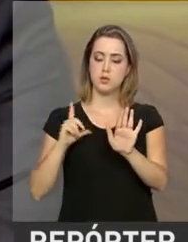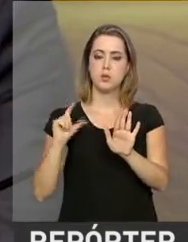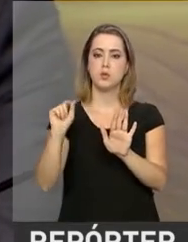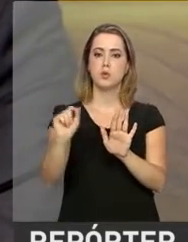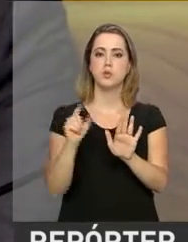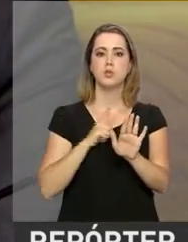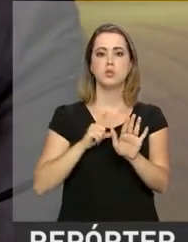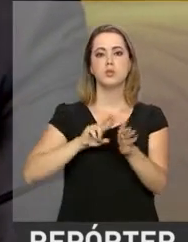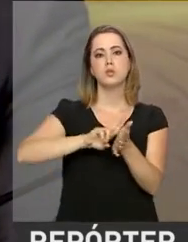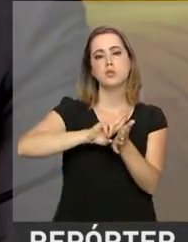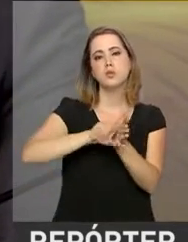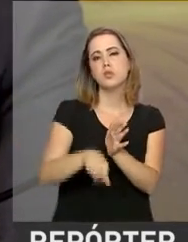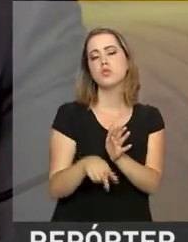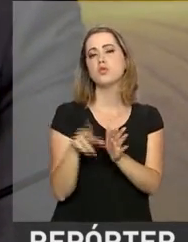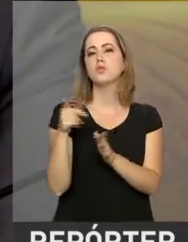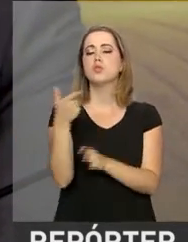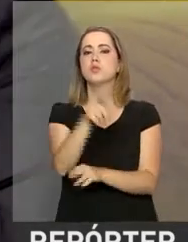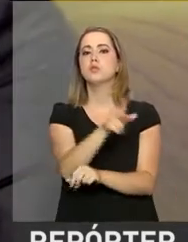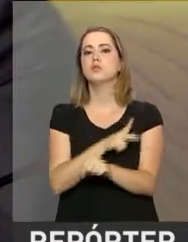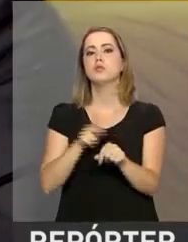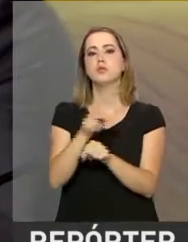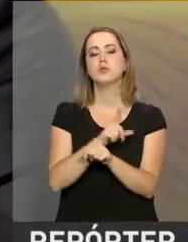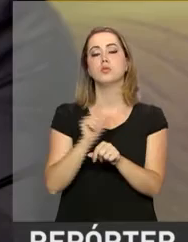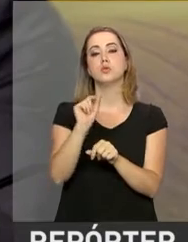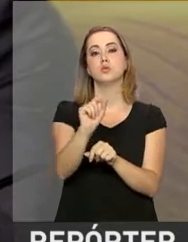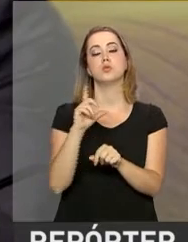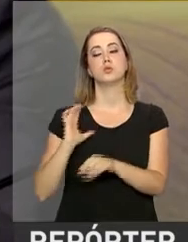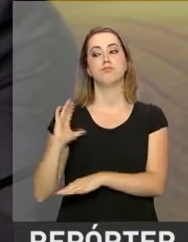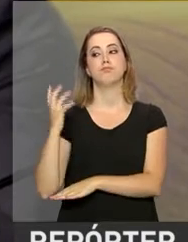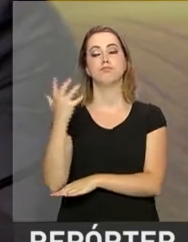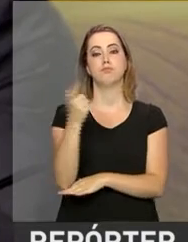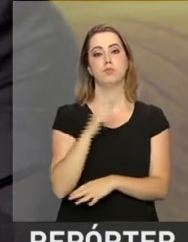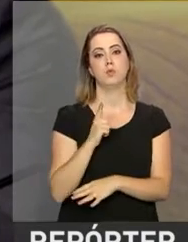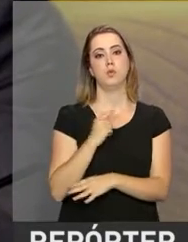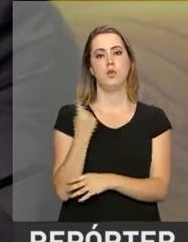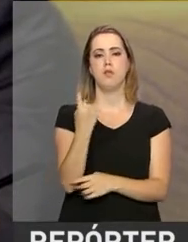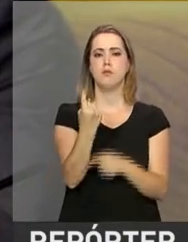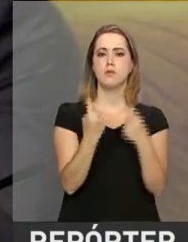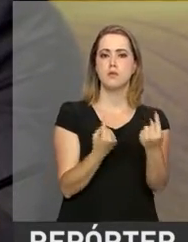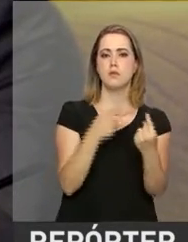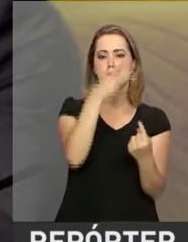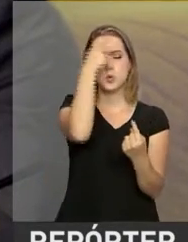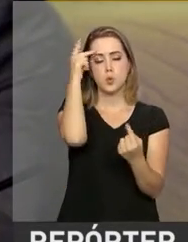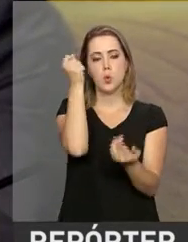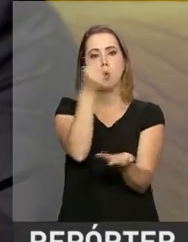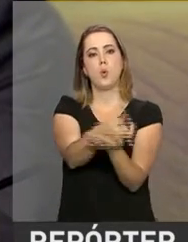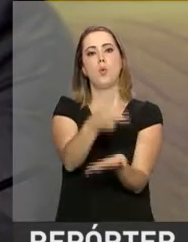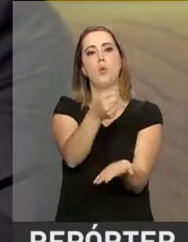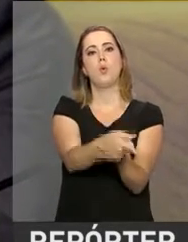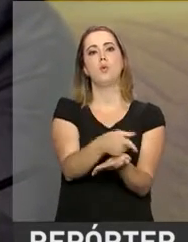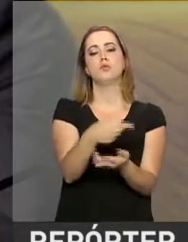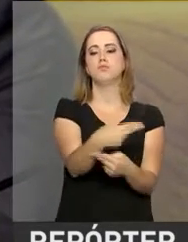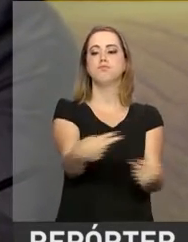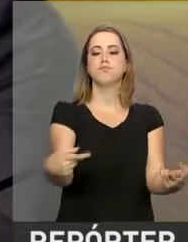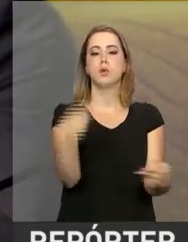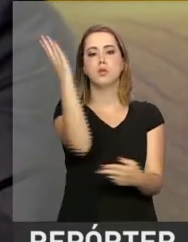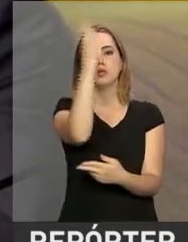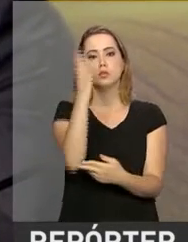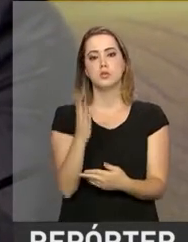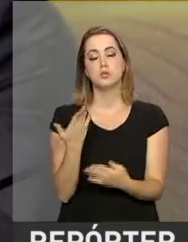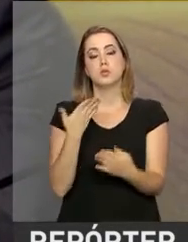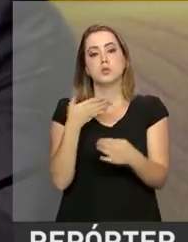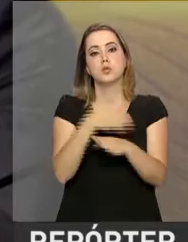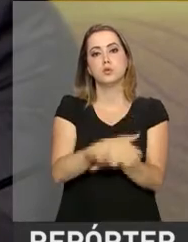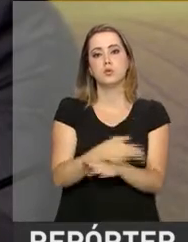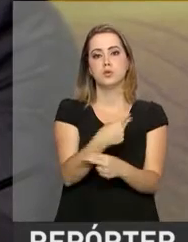muito com os países têm no mundo cada vez que alguém compra um produto brasileiro que é acesso a produtos no brasil